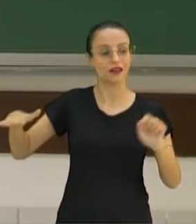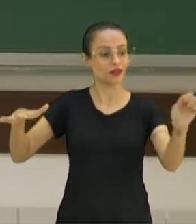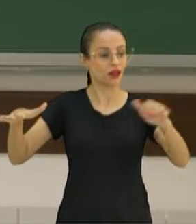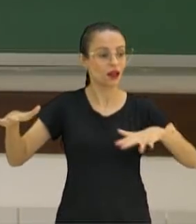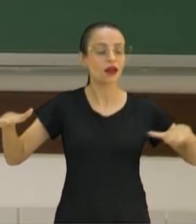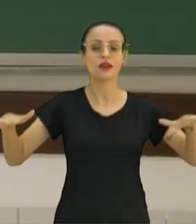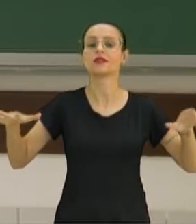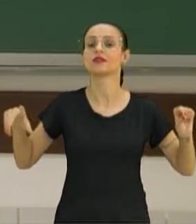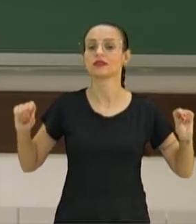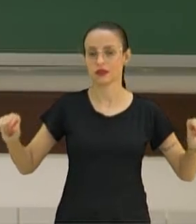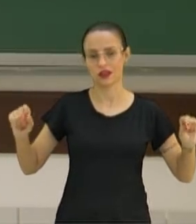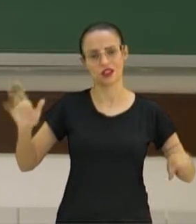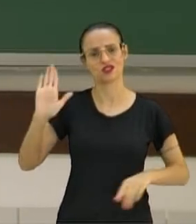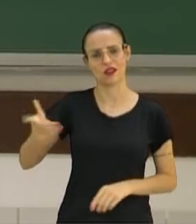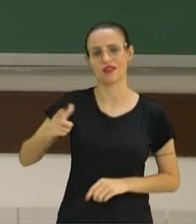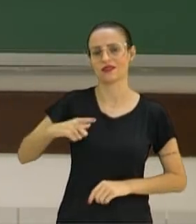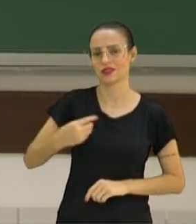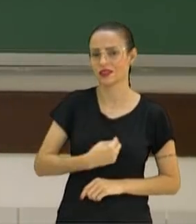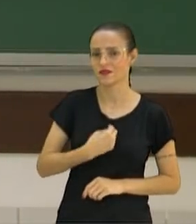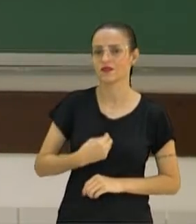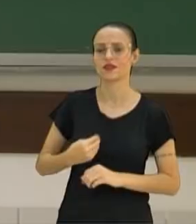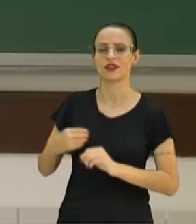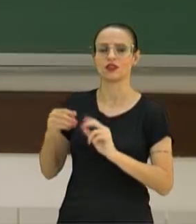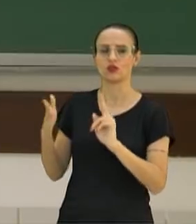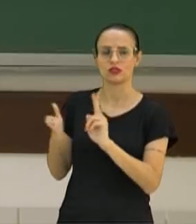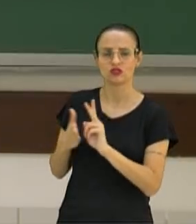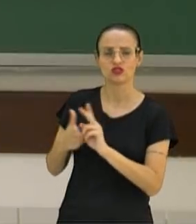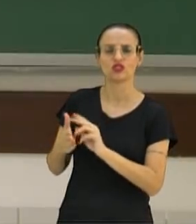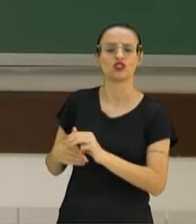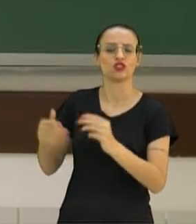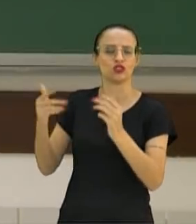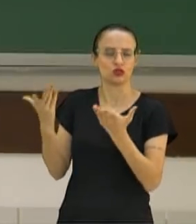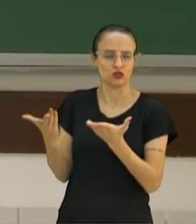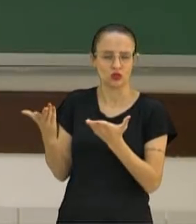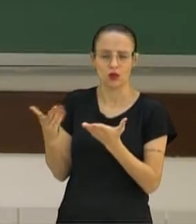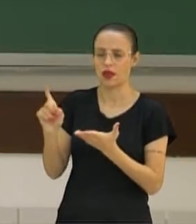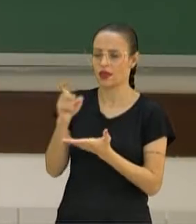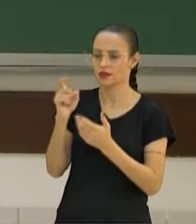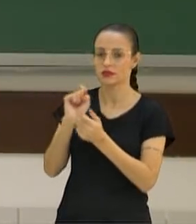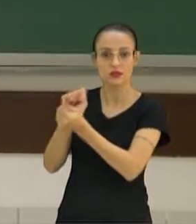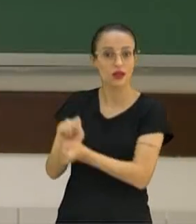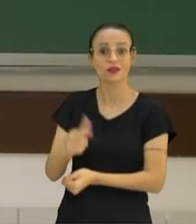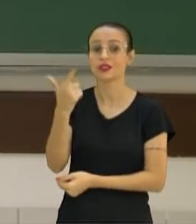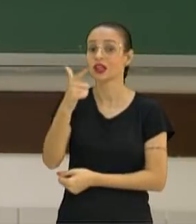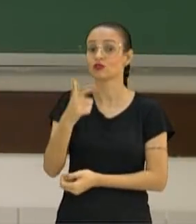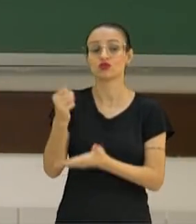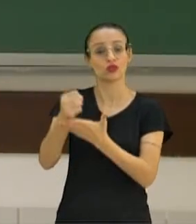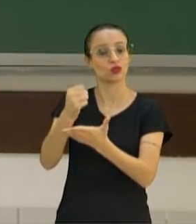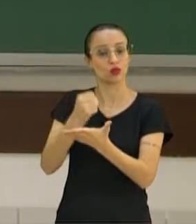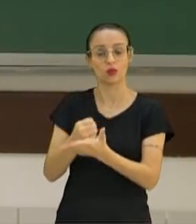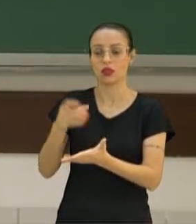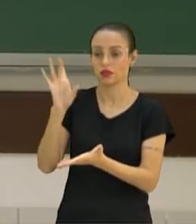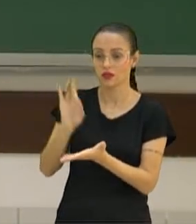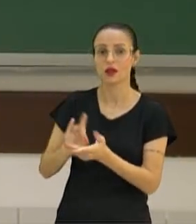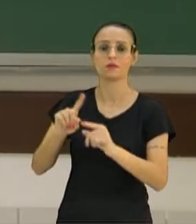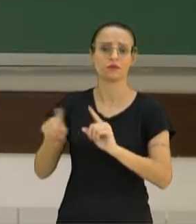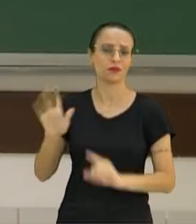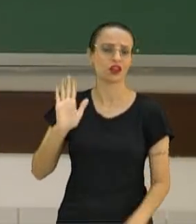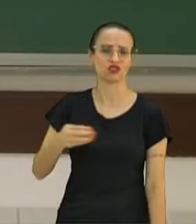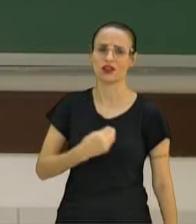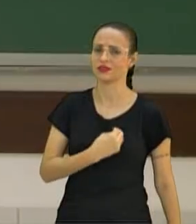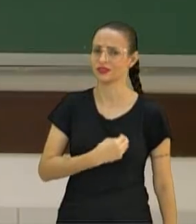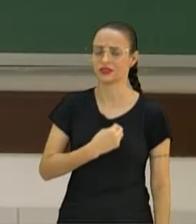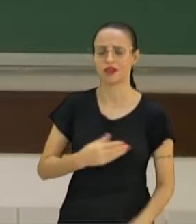era habitada por poceiros, ex-escravos, sertanejos, que não tinham o título oficial da terra, mas estavam ali